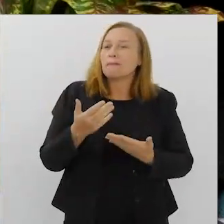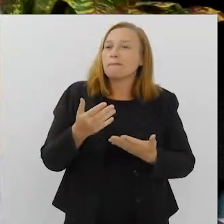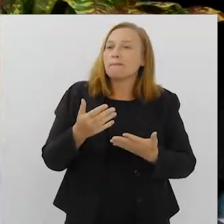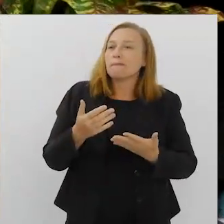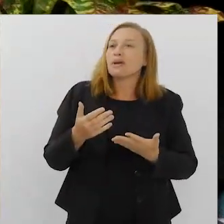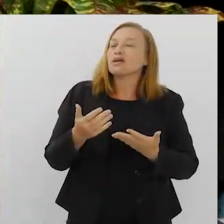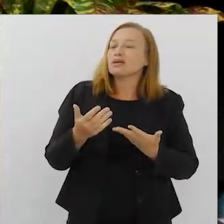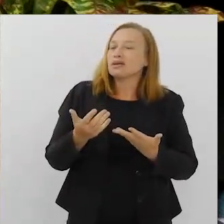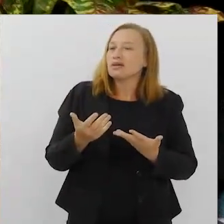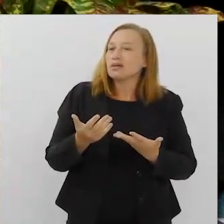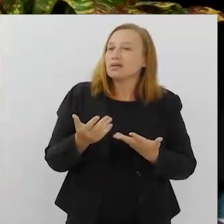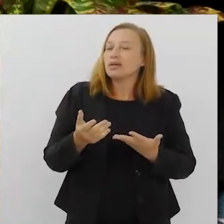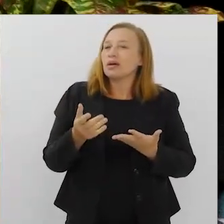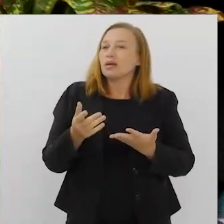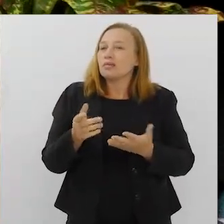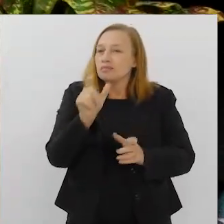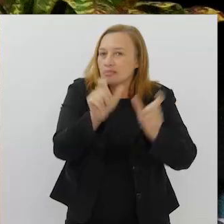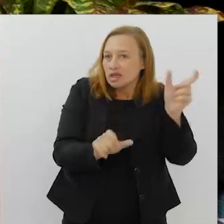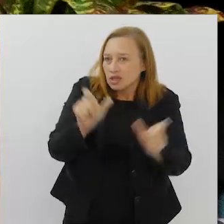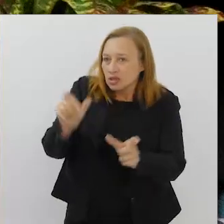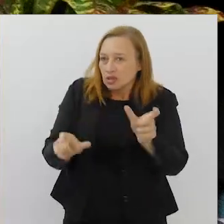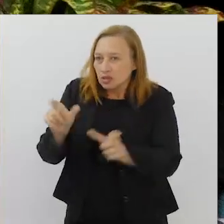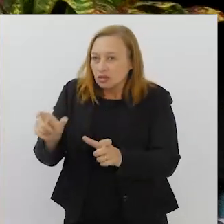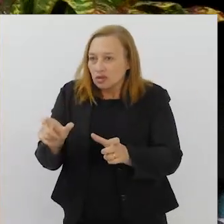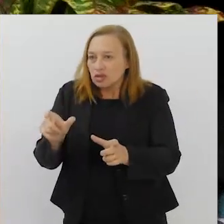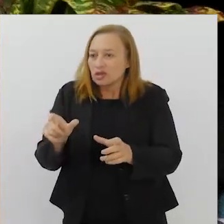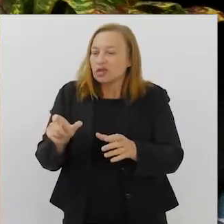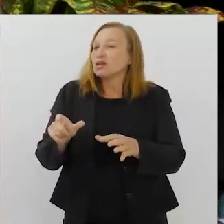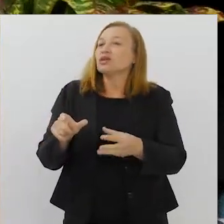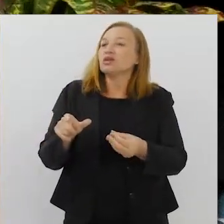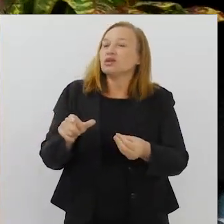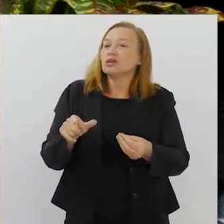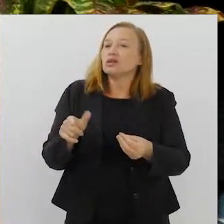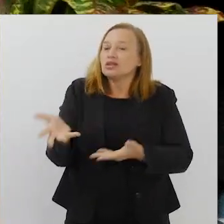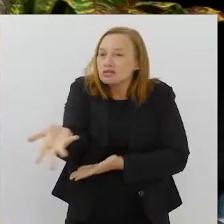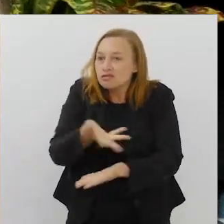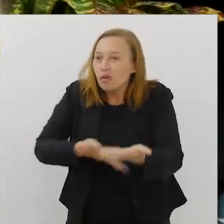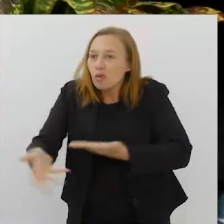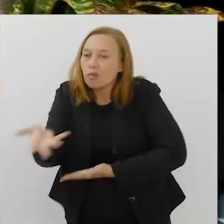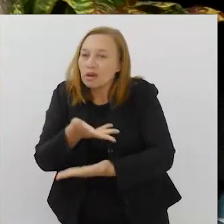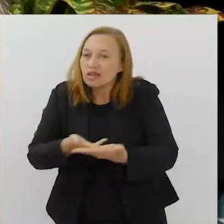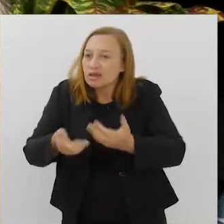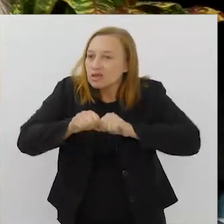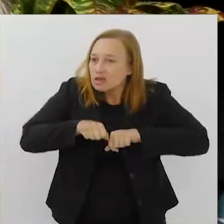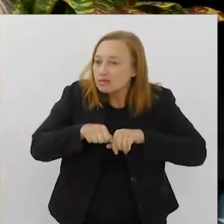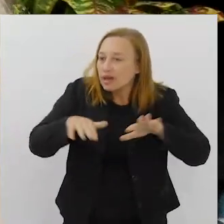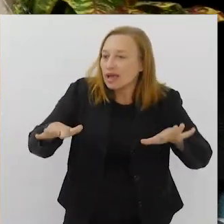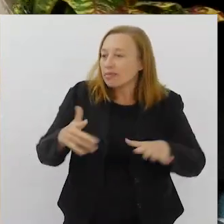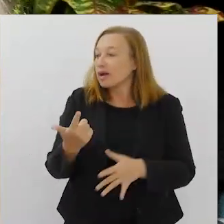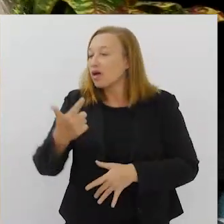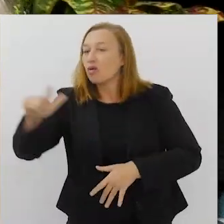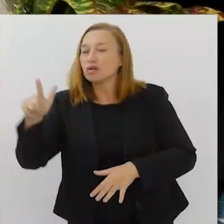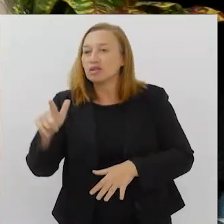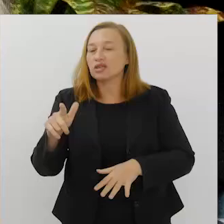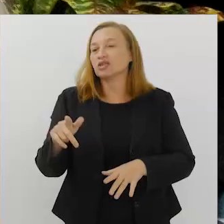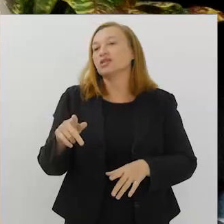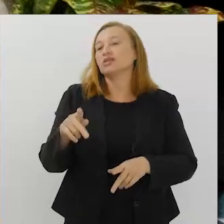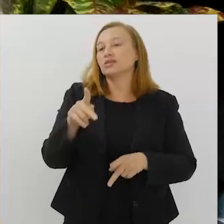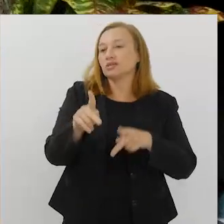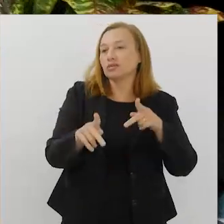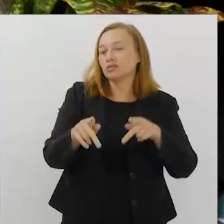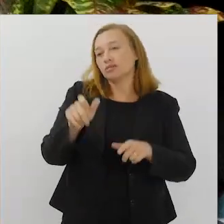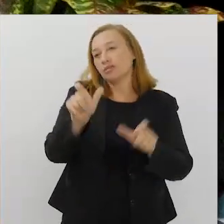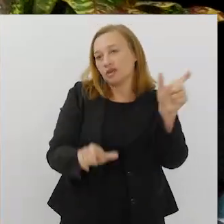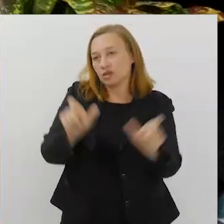vão poder atrair o nosso espectador e cooptar mais pessoas para que nessas 17 unidades possa haver assim,